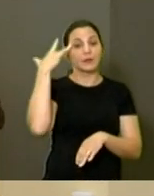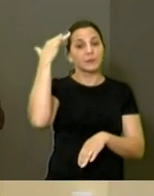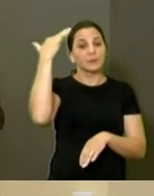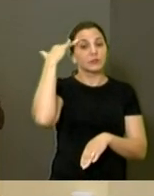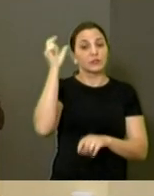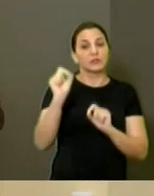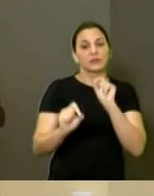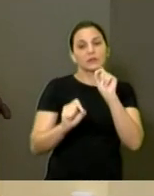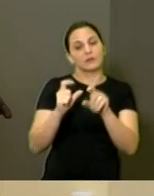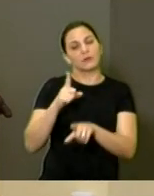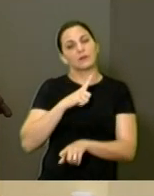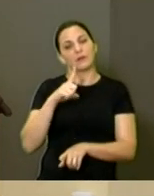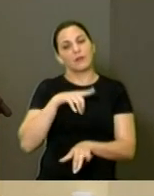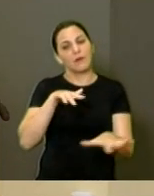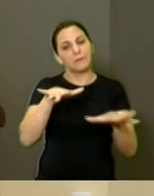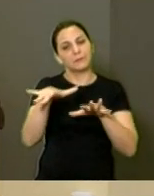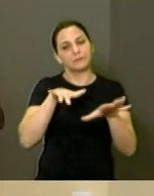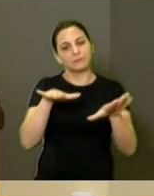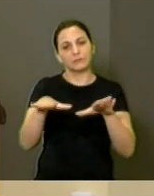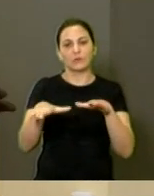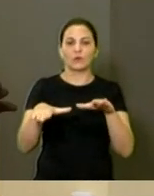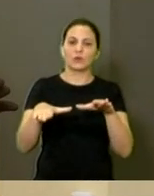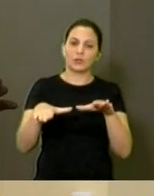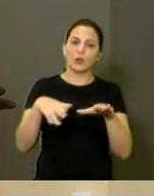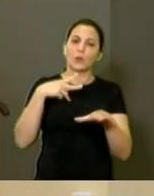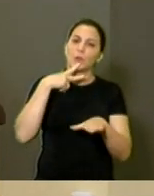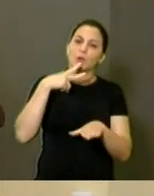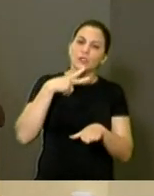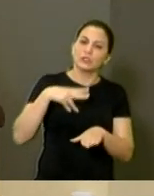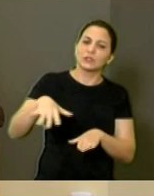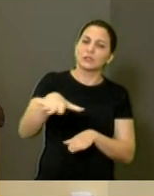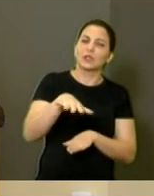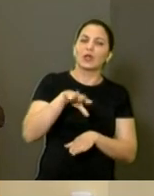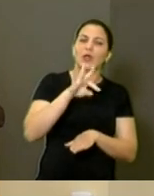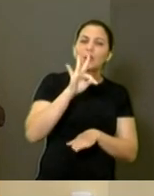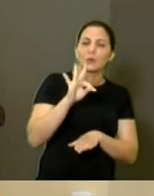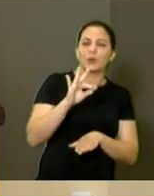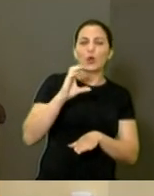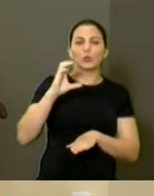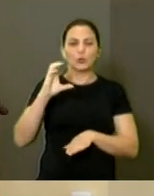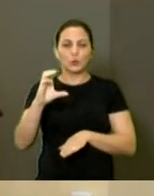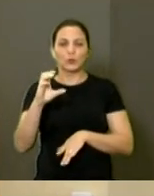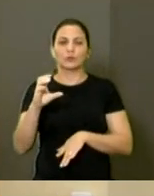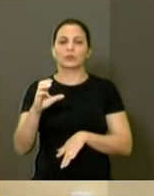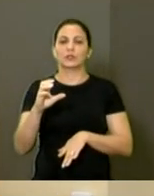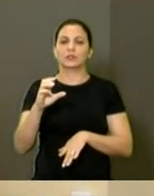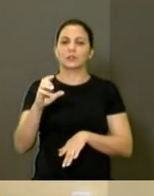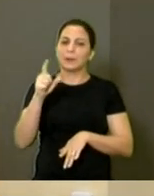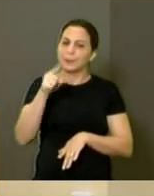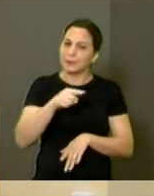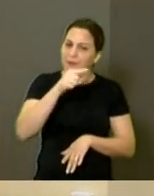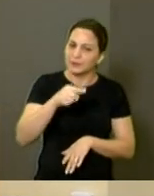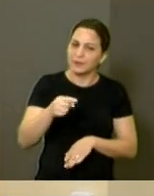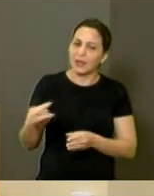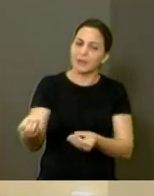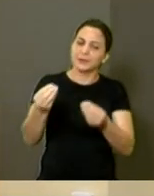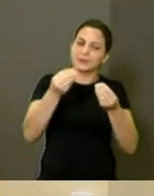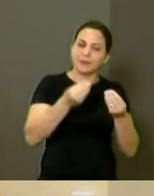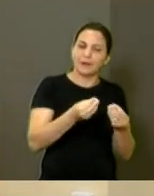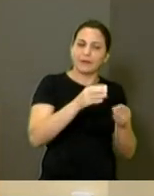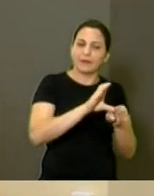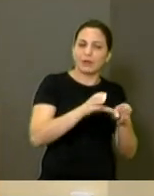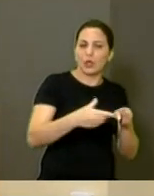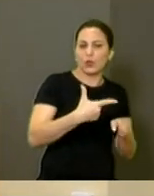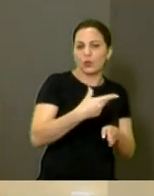que possa est havendo qualquer movimentação política dentro do tribunal para protelar o encaminhamento das contas de